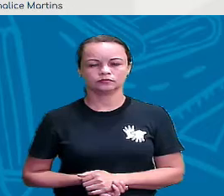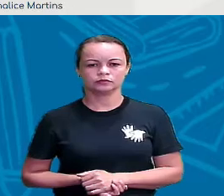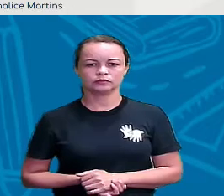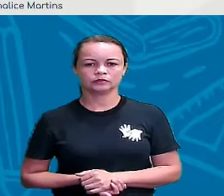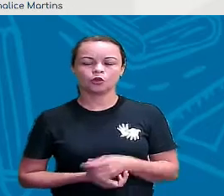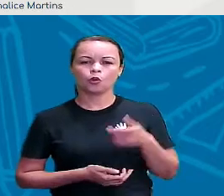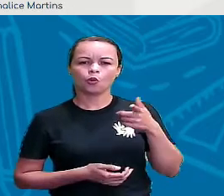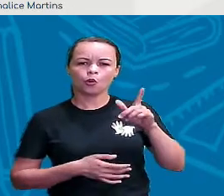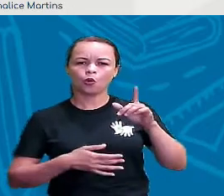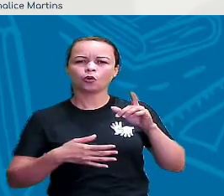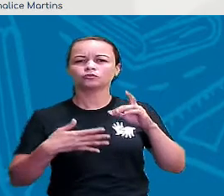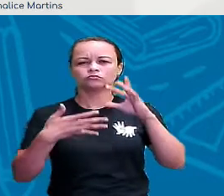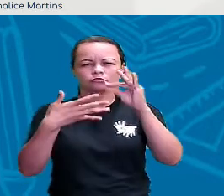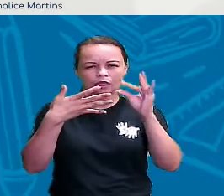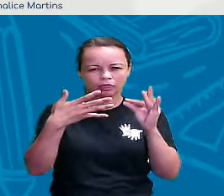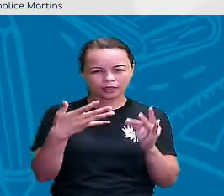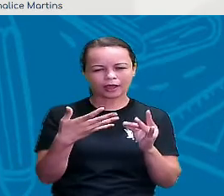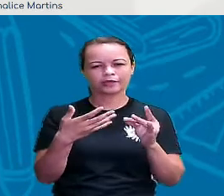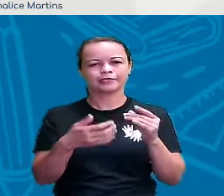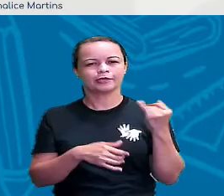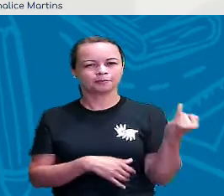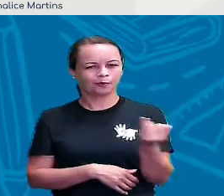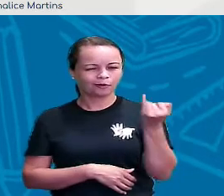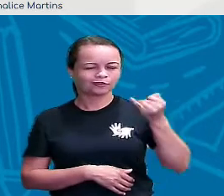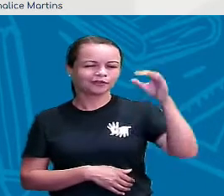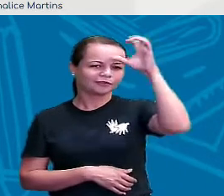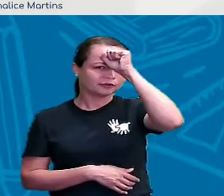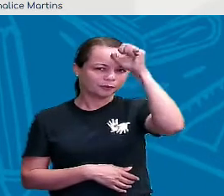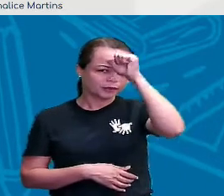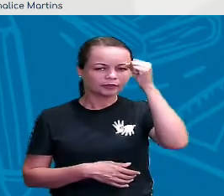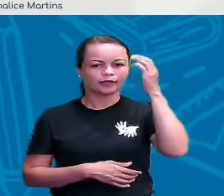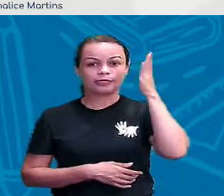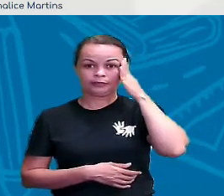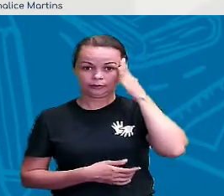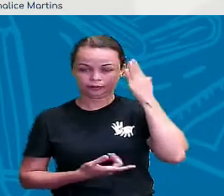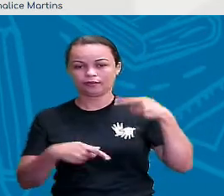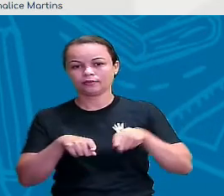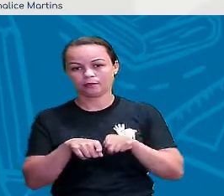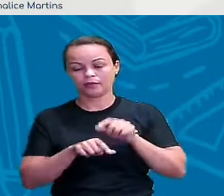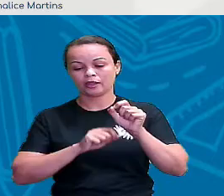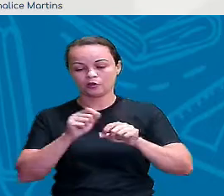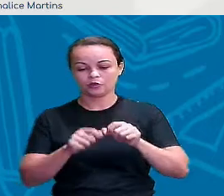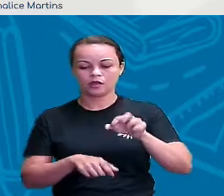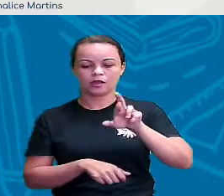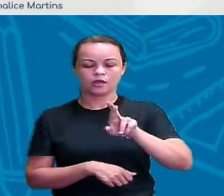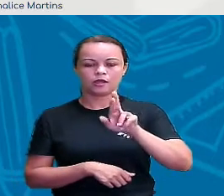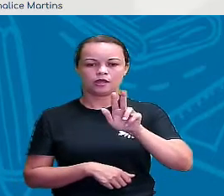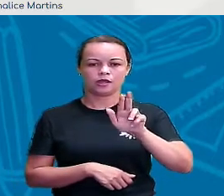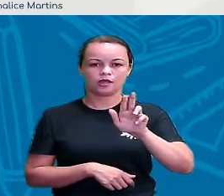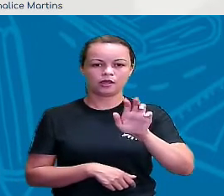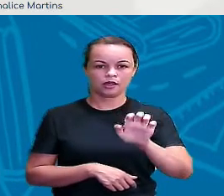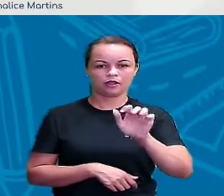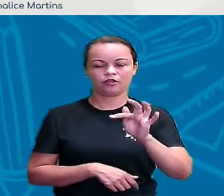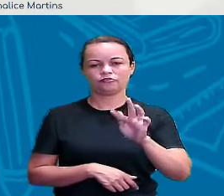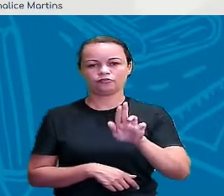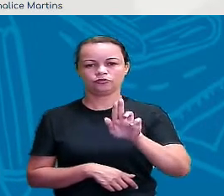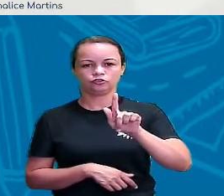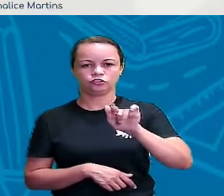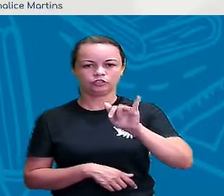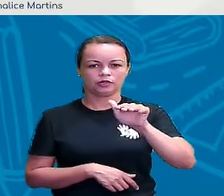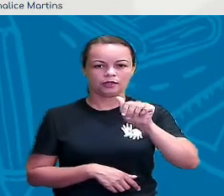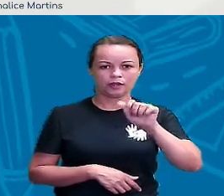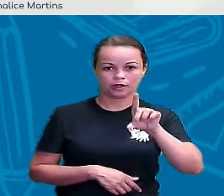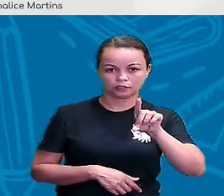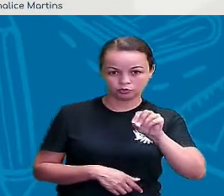Outro detalhe que é importante a gente aprender e a gente entender são os refugiados. Eu falei aqui dos emigrantes, que é